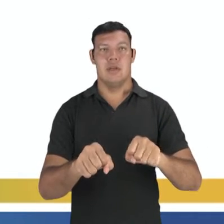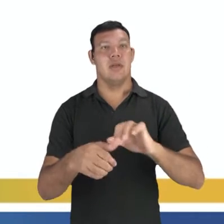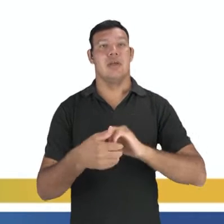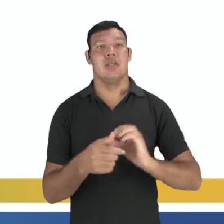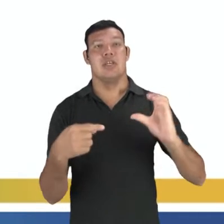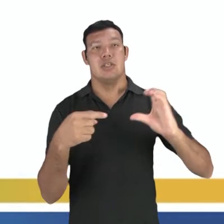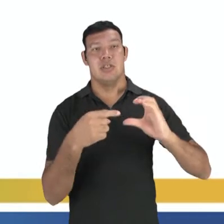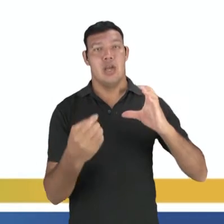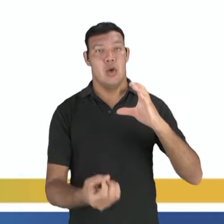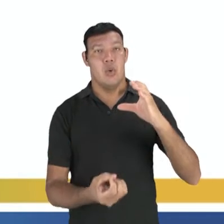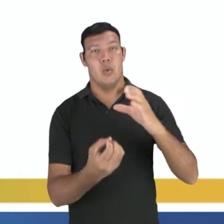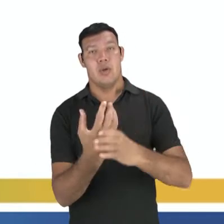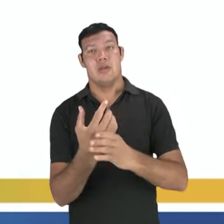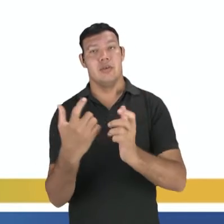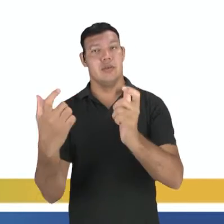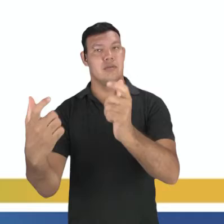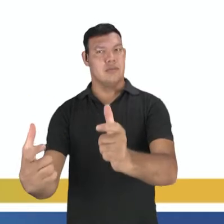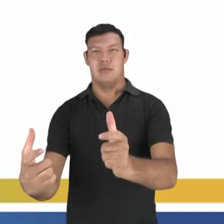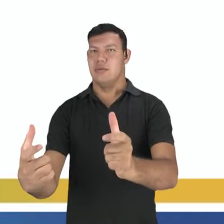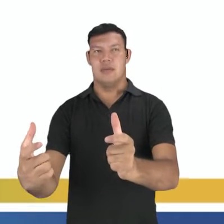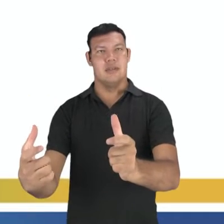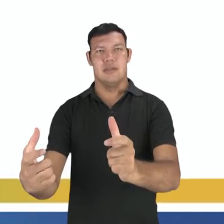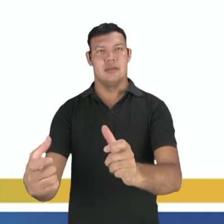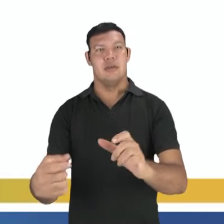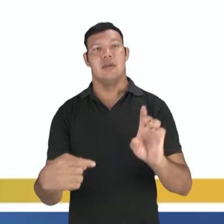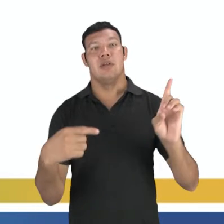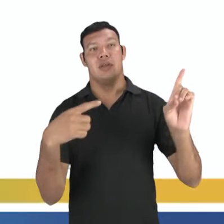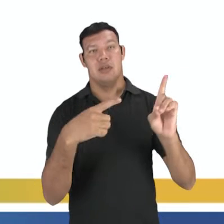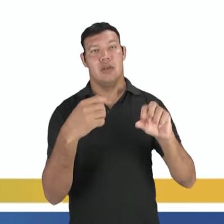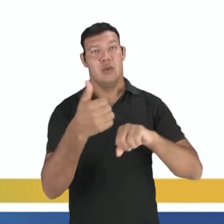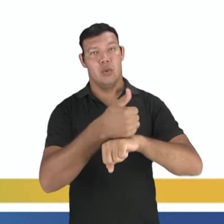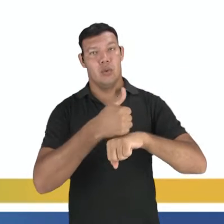acham? A resposta aqui mais adequada seria de